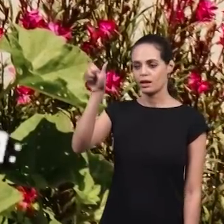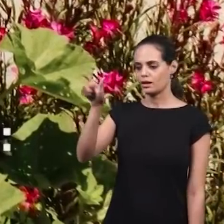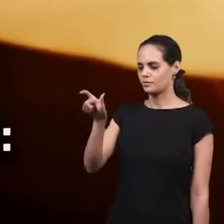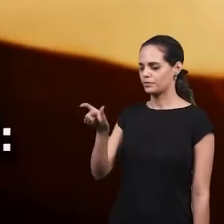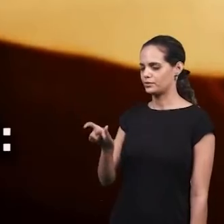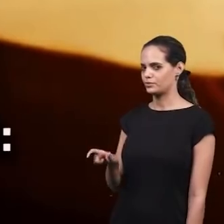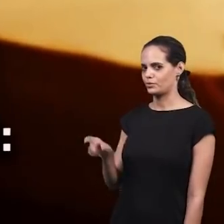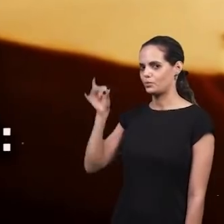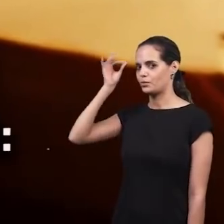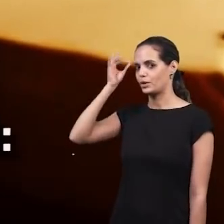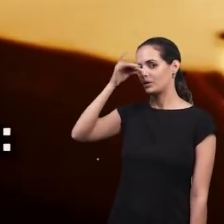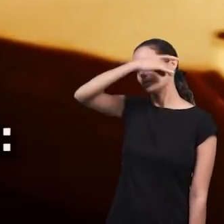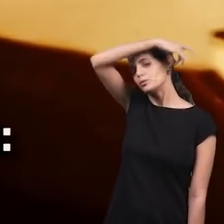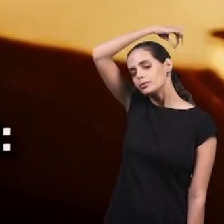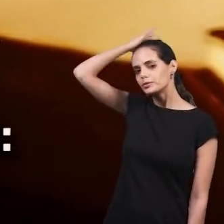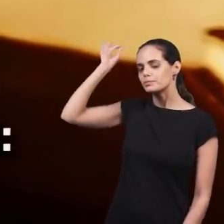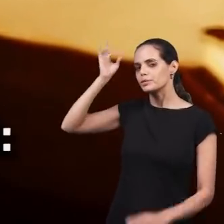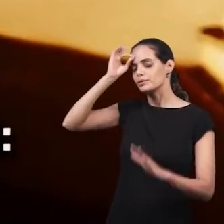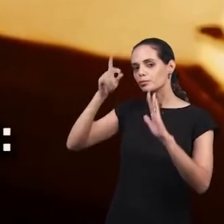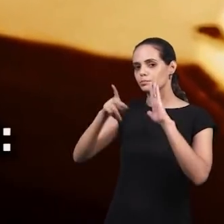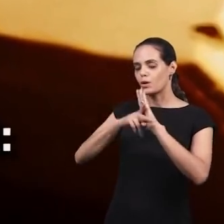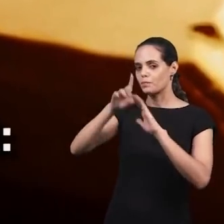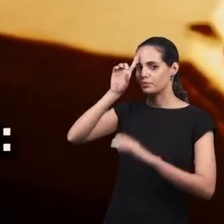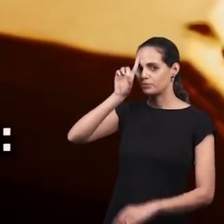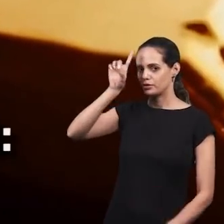pecador. O Espírito de